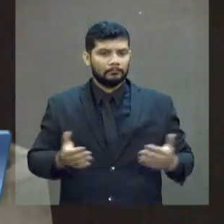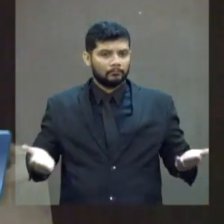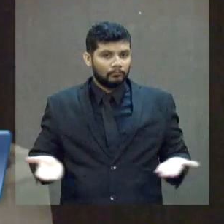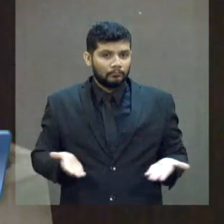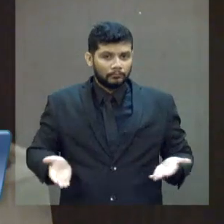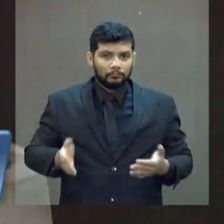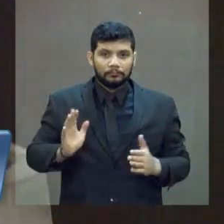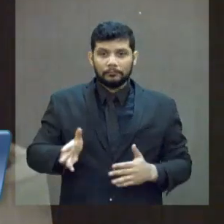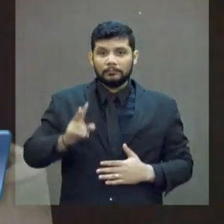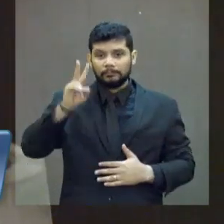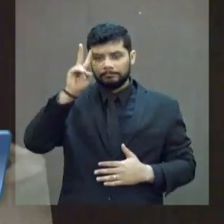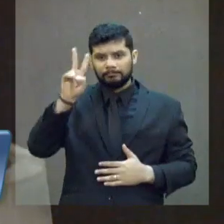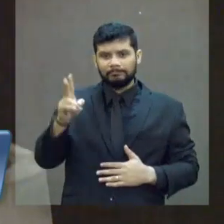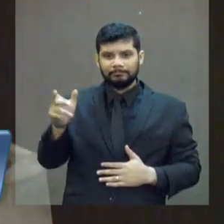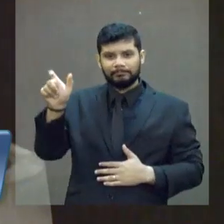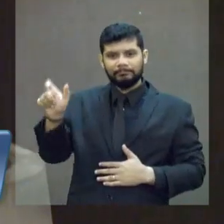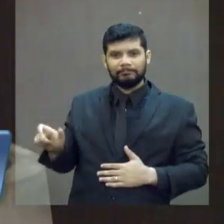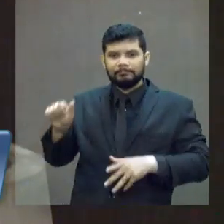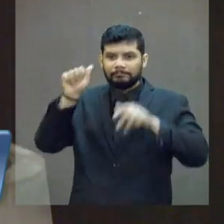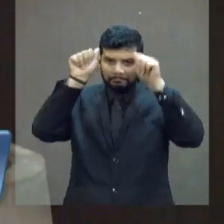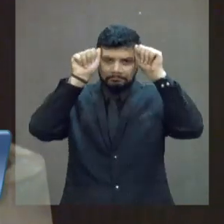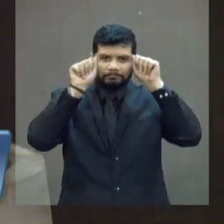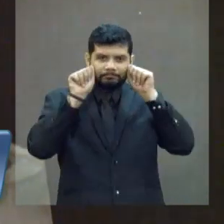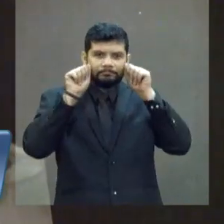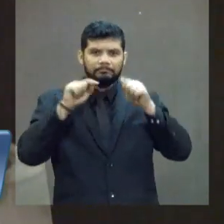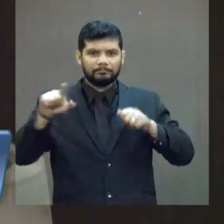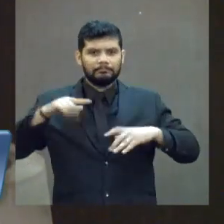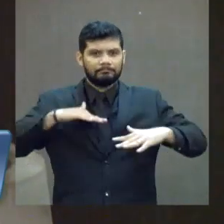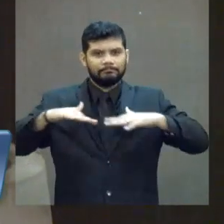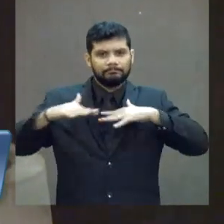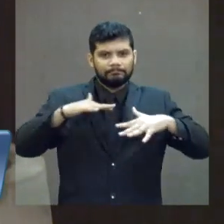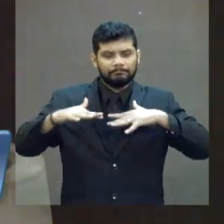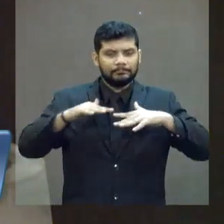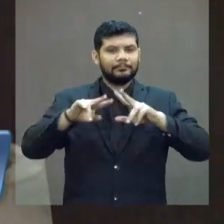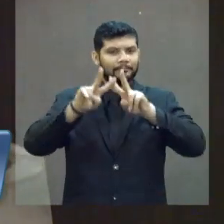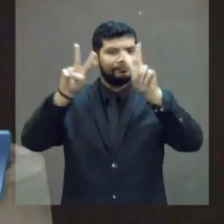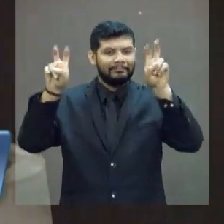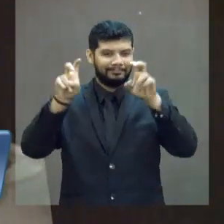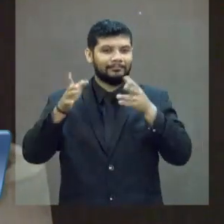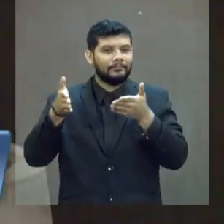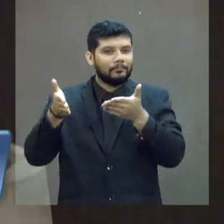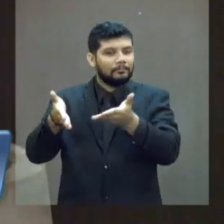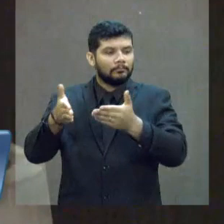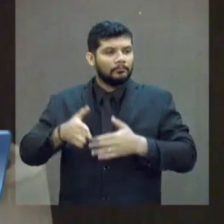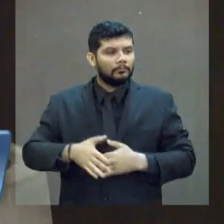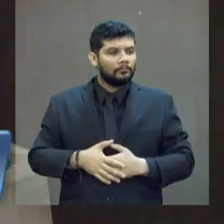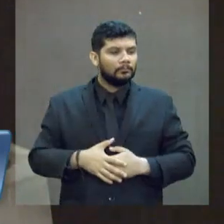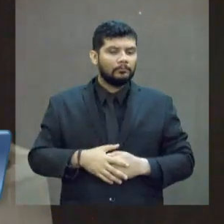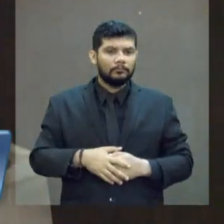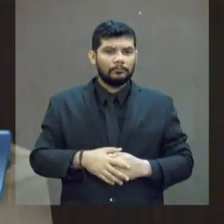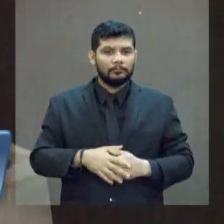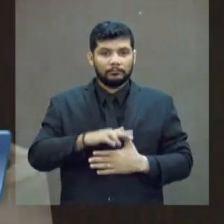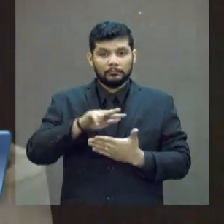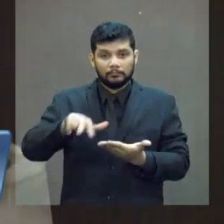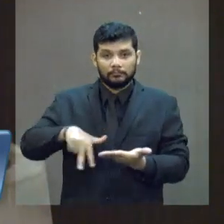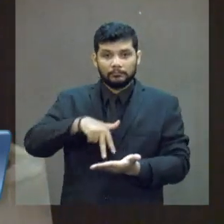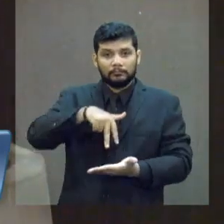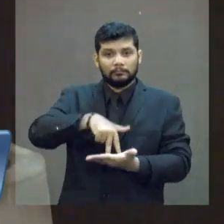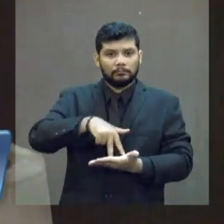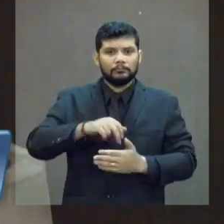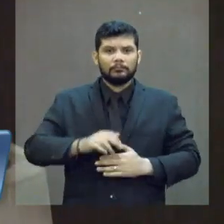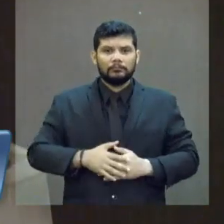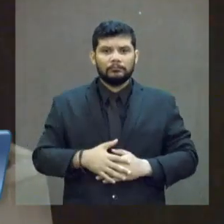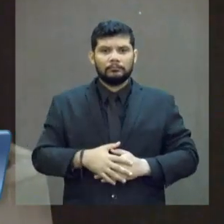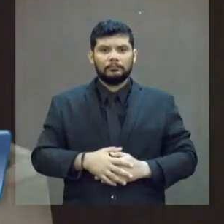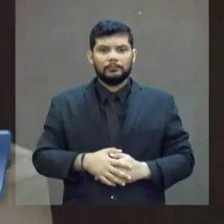pelo deputado Acrísio, que tem uma militância também nesse tema, e eu queria ocupar a tribuna